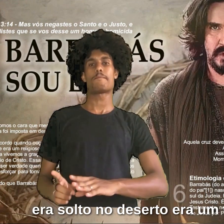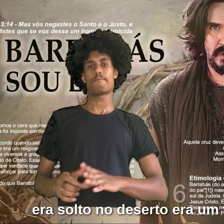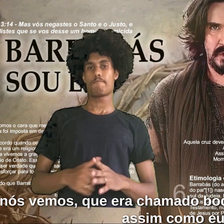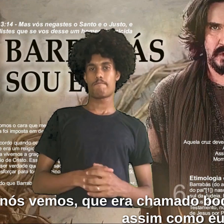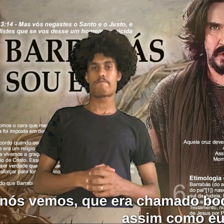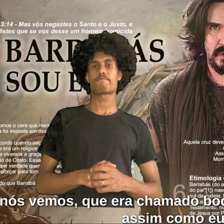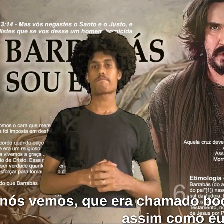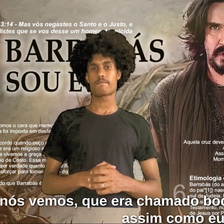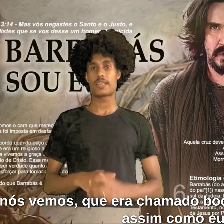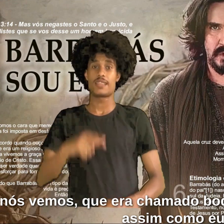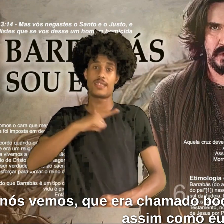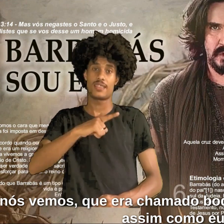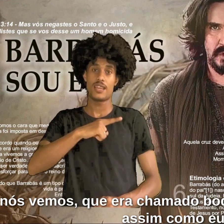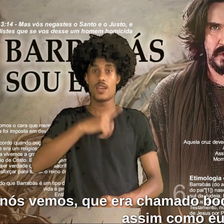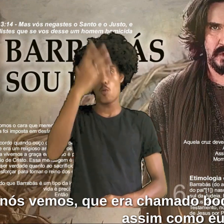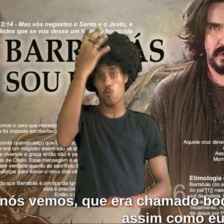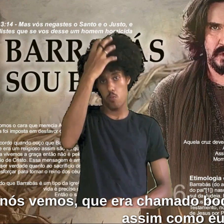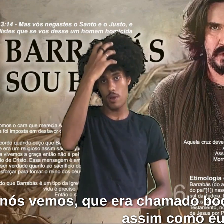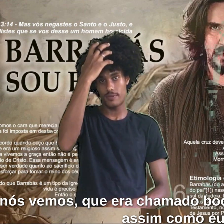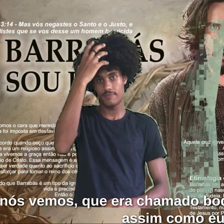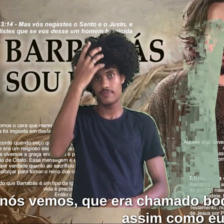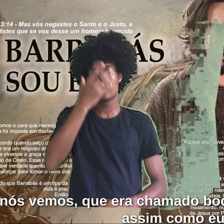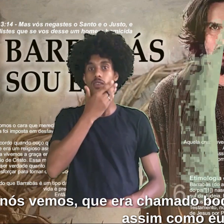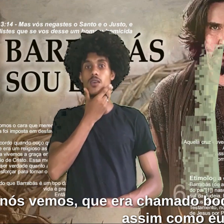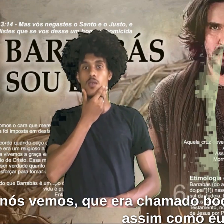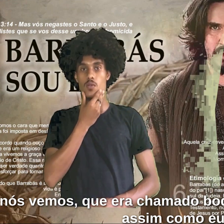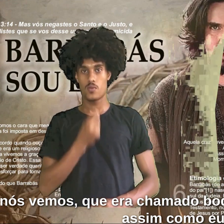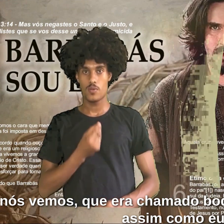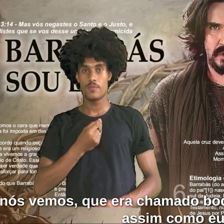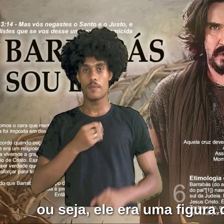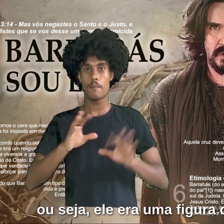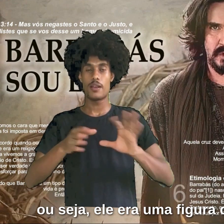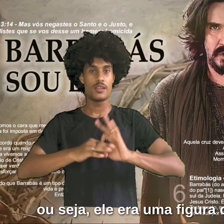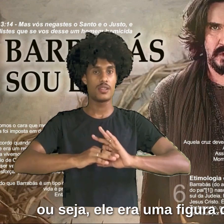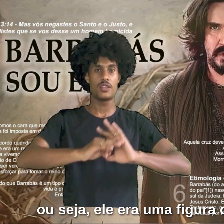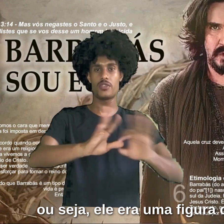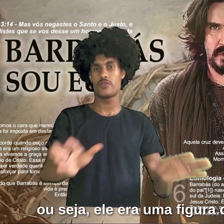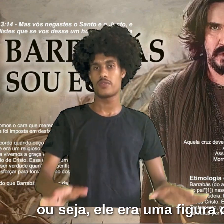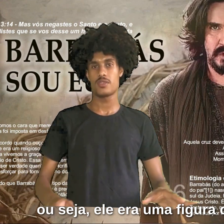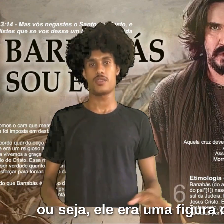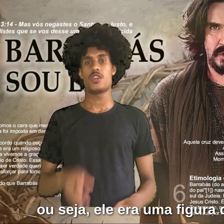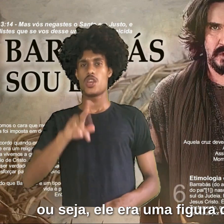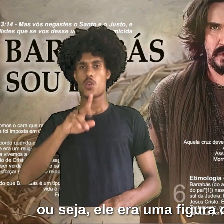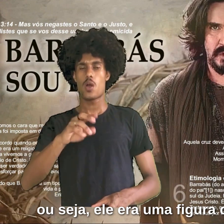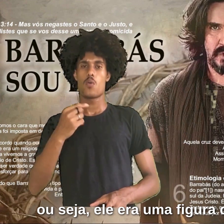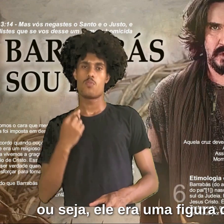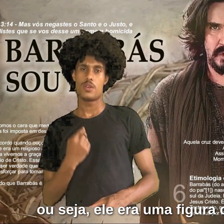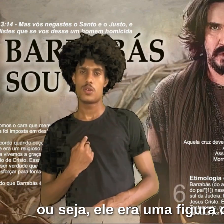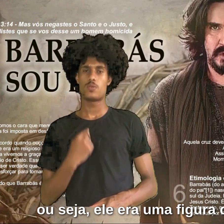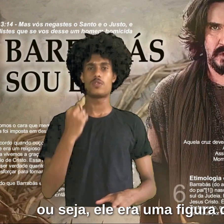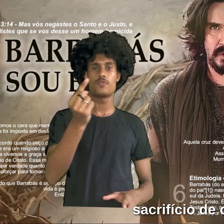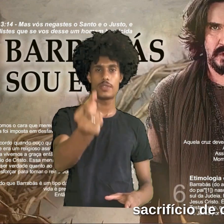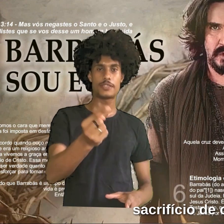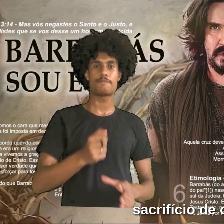que nós vemos, era chamado bode Azazel, bode emissário, assim como eu e você. Ou seja, ele era uma figura que apontava